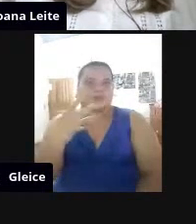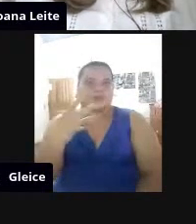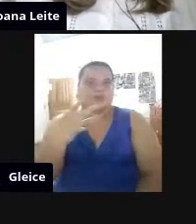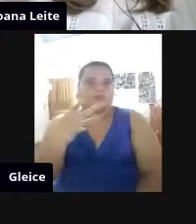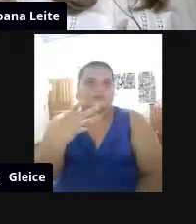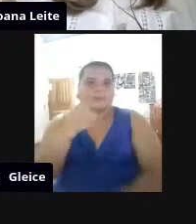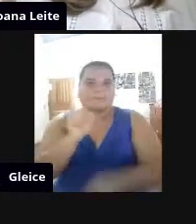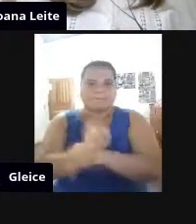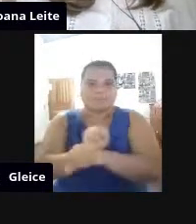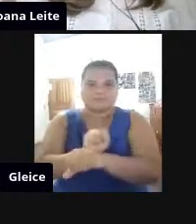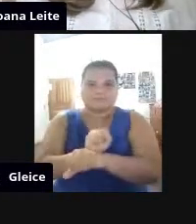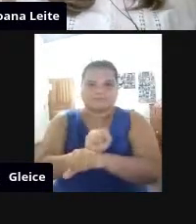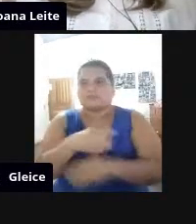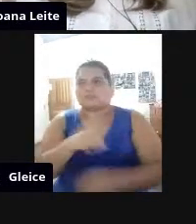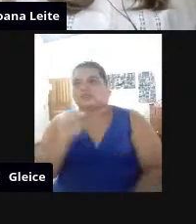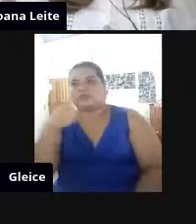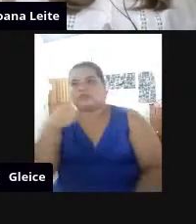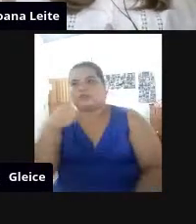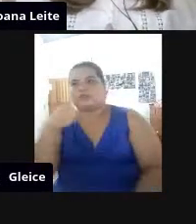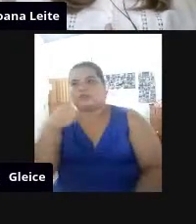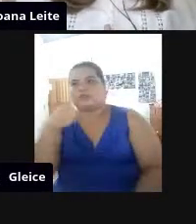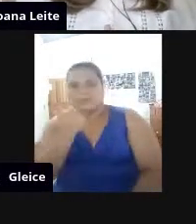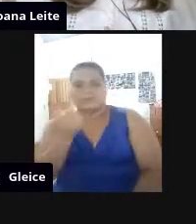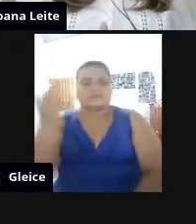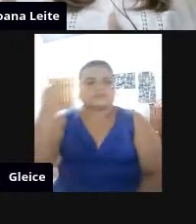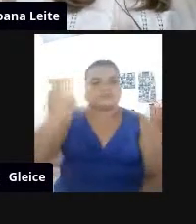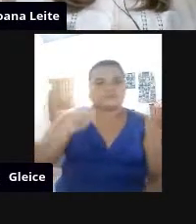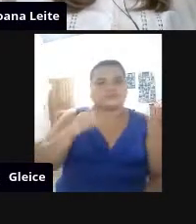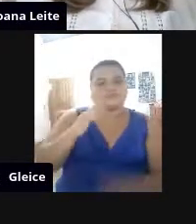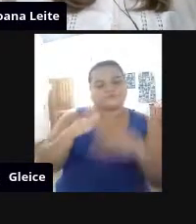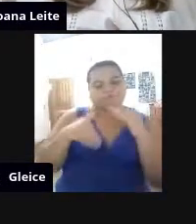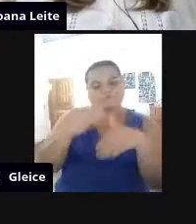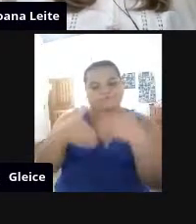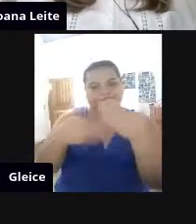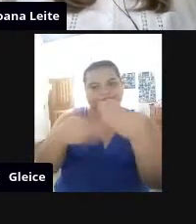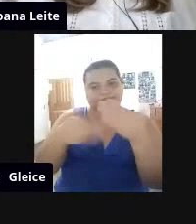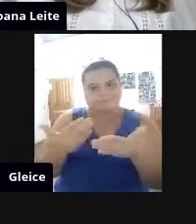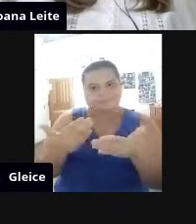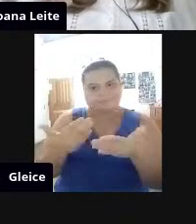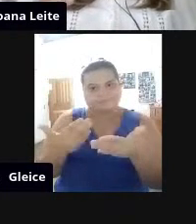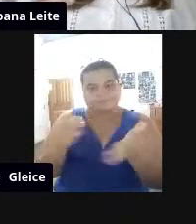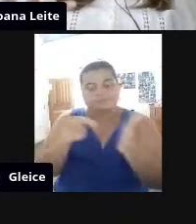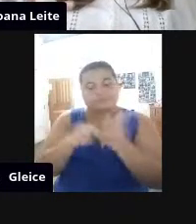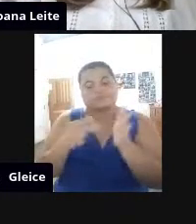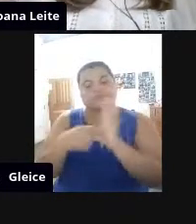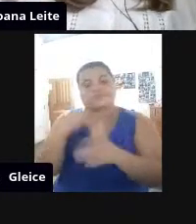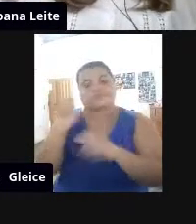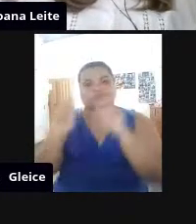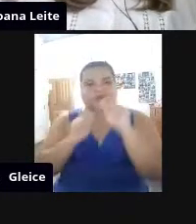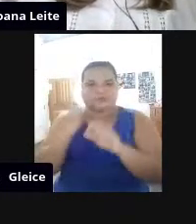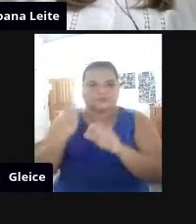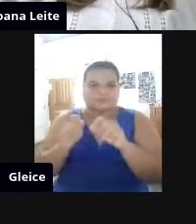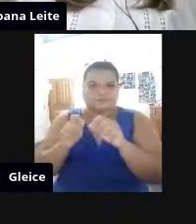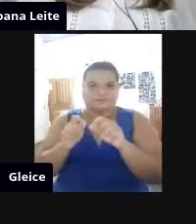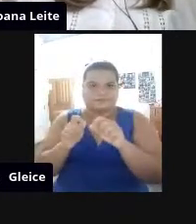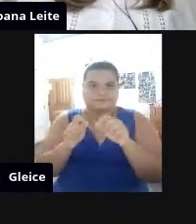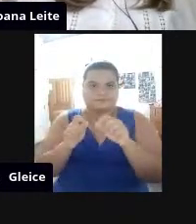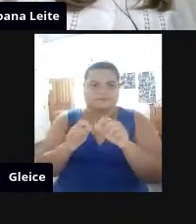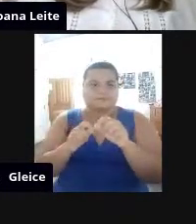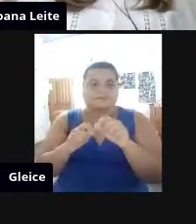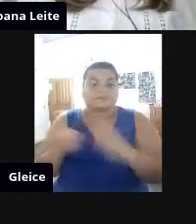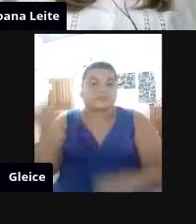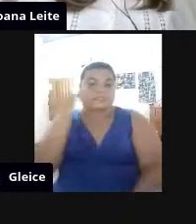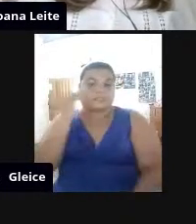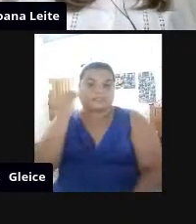alimento daquele mesmo grupo ou daquela mesma família. Isso é para quê? Essa rotação é justamente para induzir uma